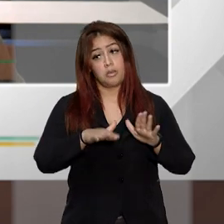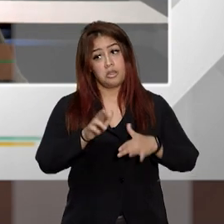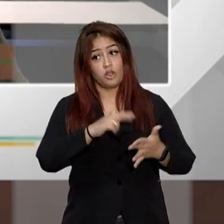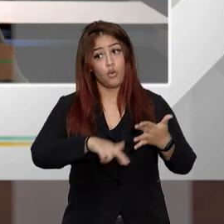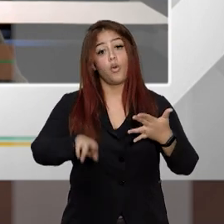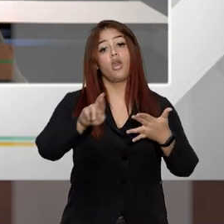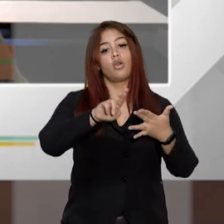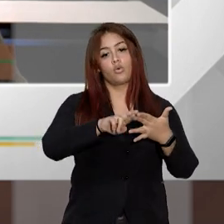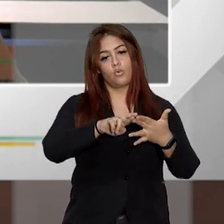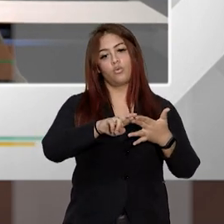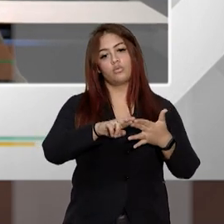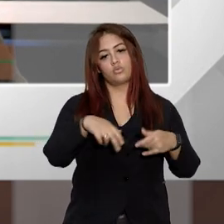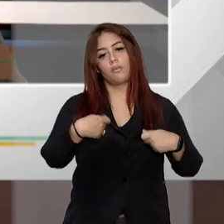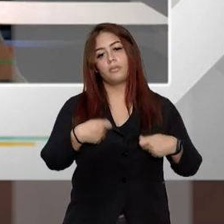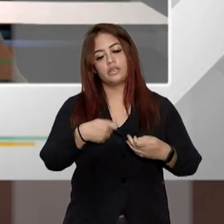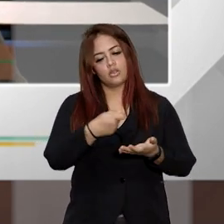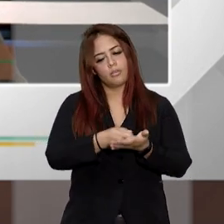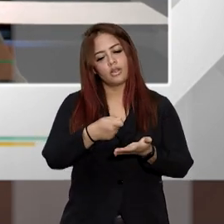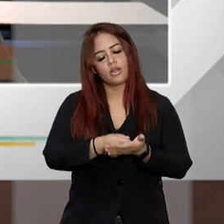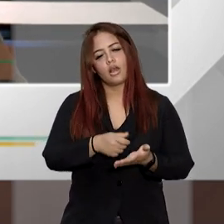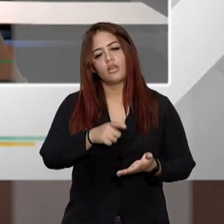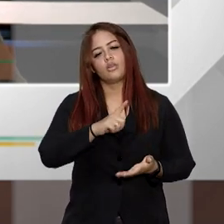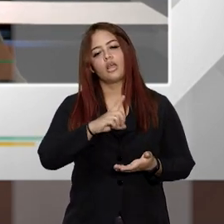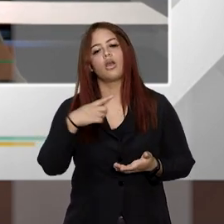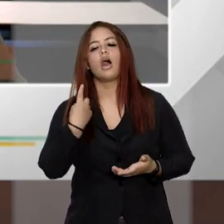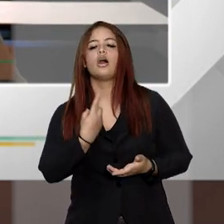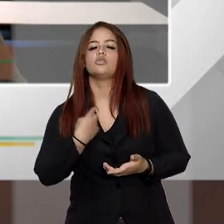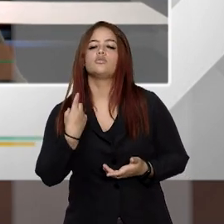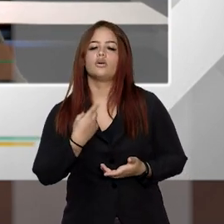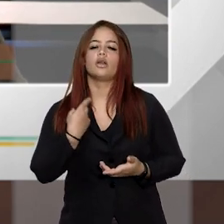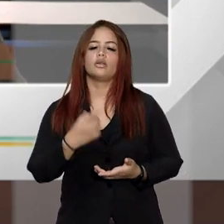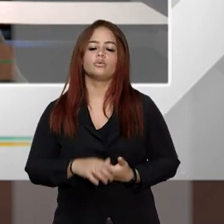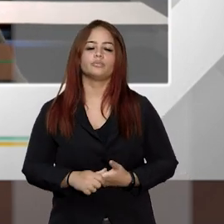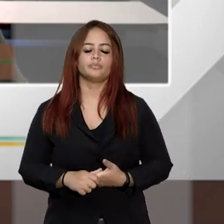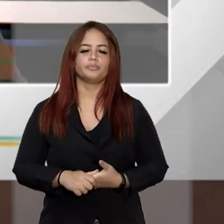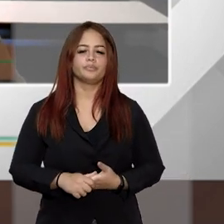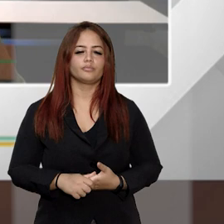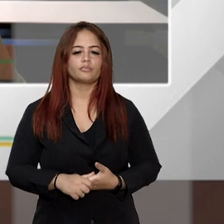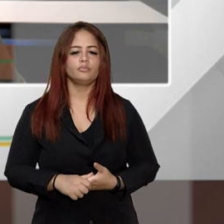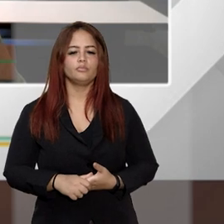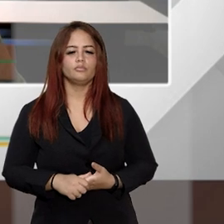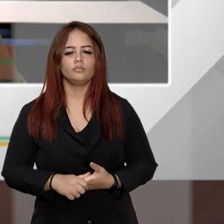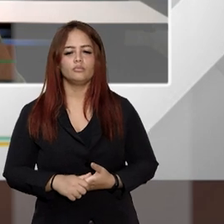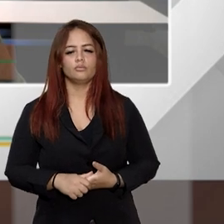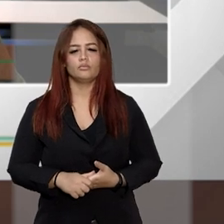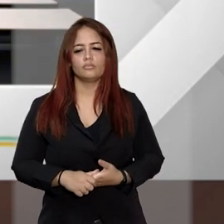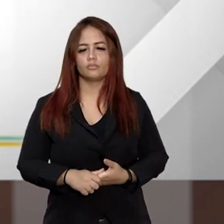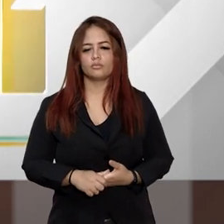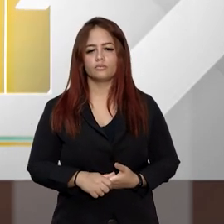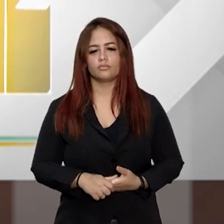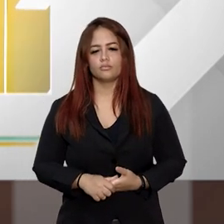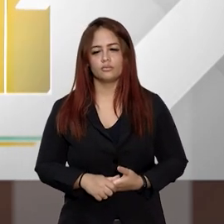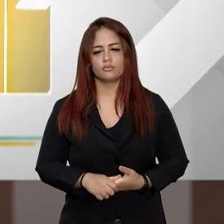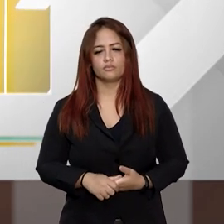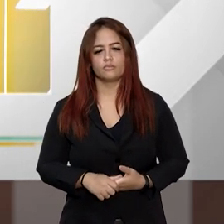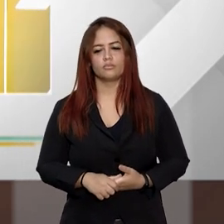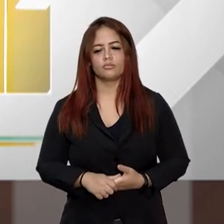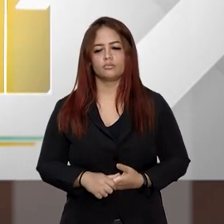recurso também a parte deve obrigatoriamente estar assistida por um advogado.